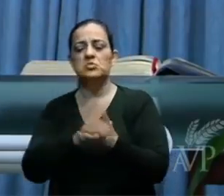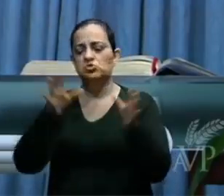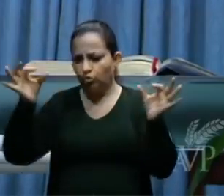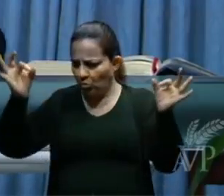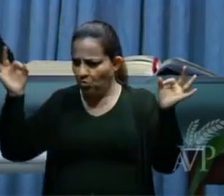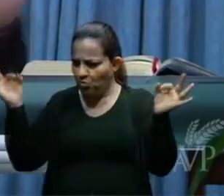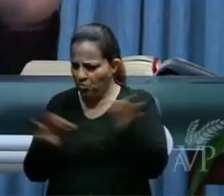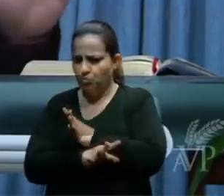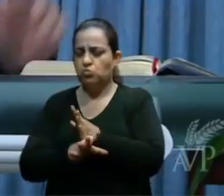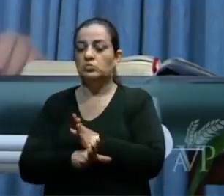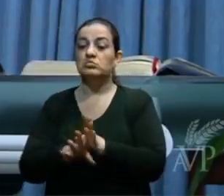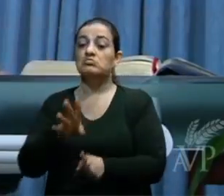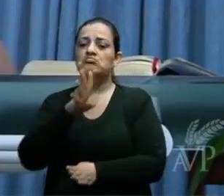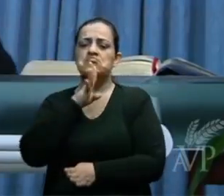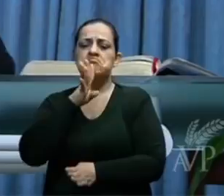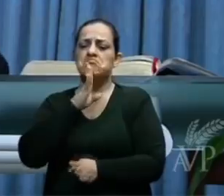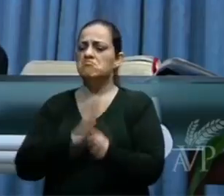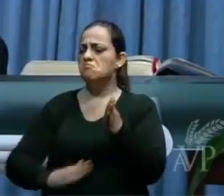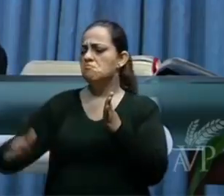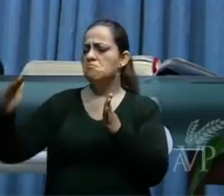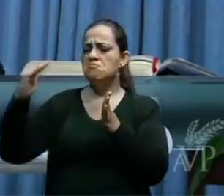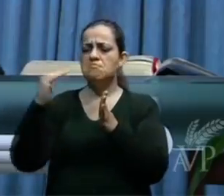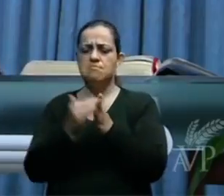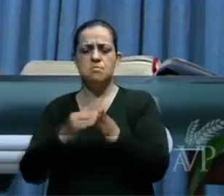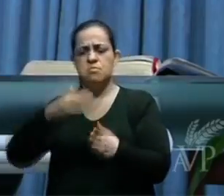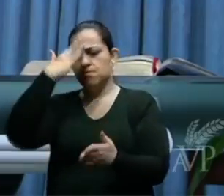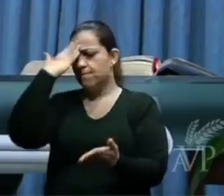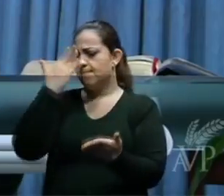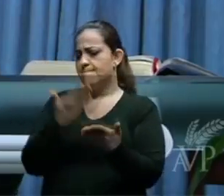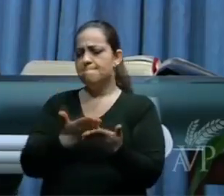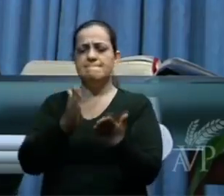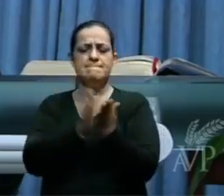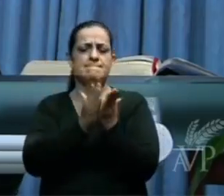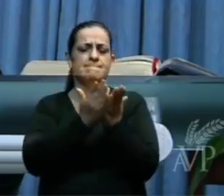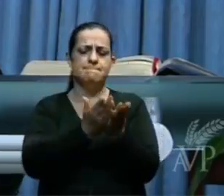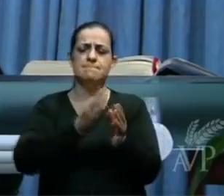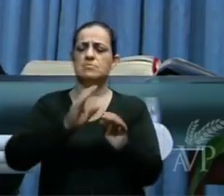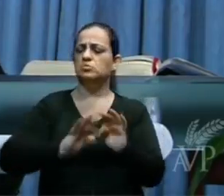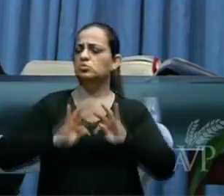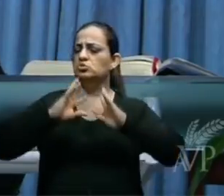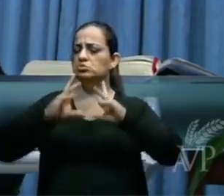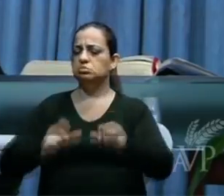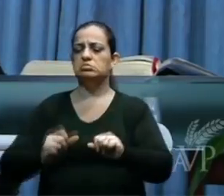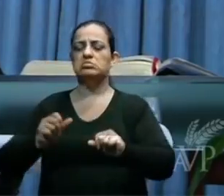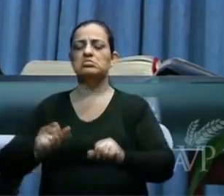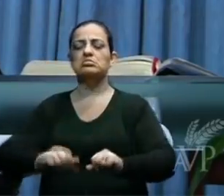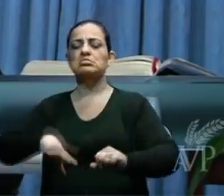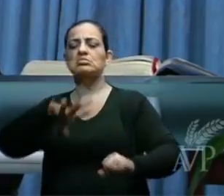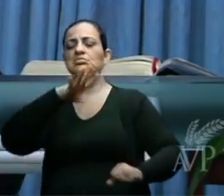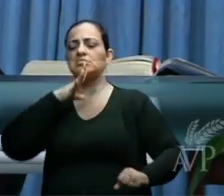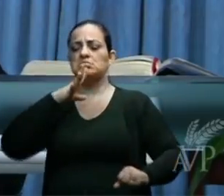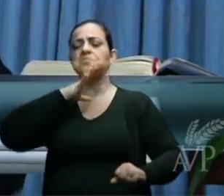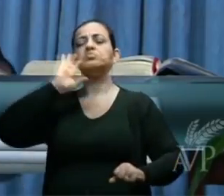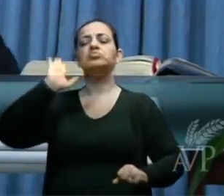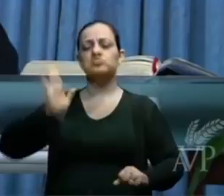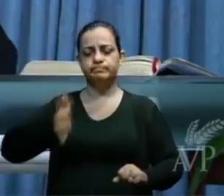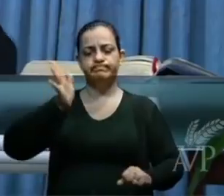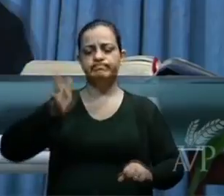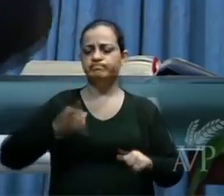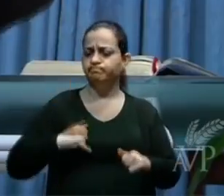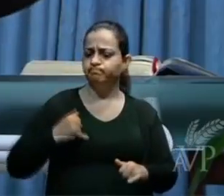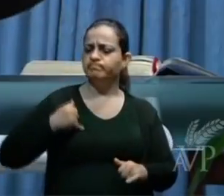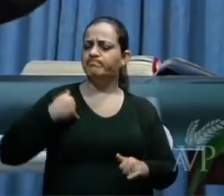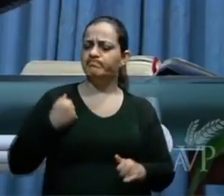eu conheço toda mensagem o seiam creio eu conheço nós estamos